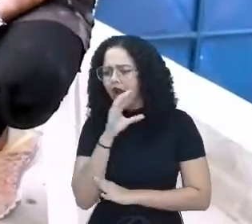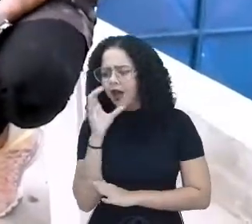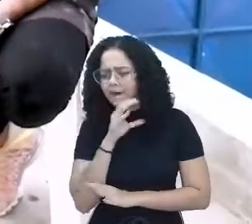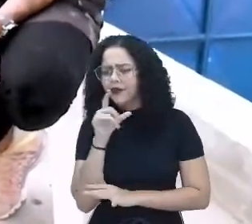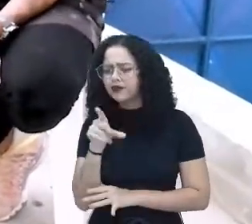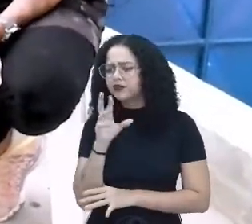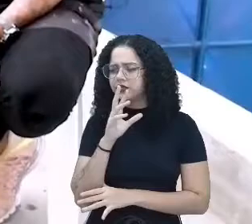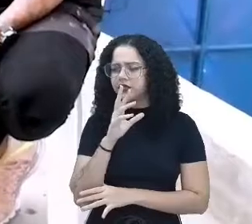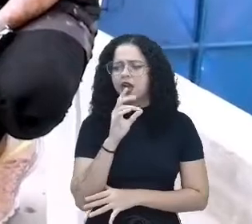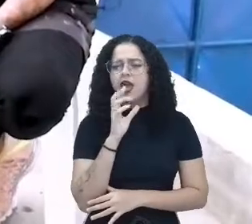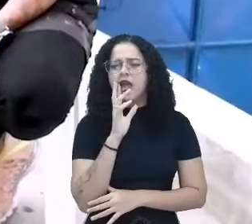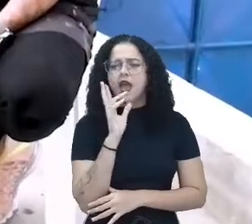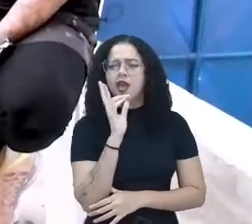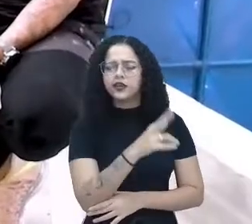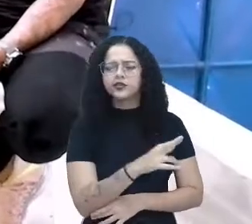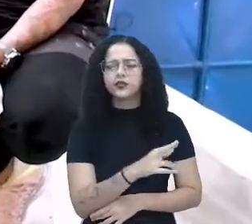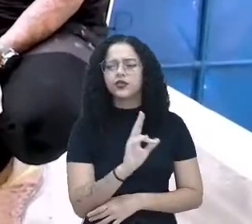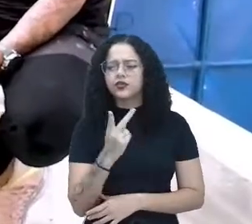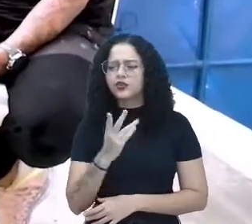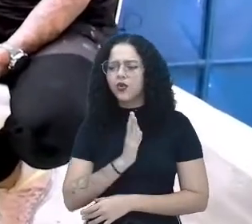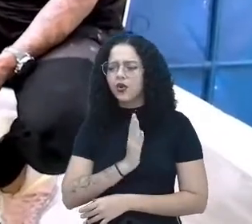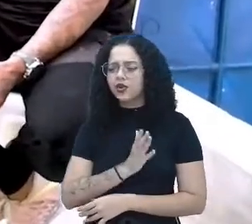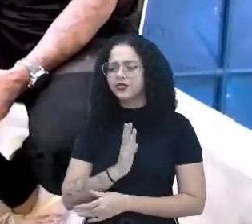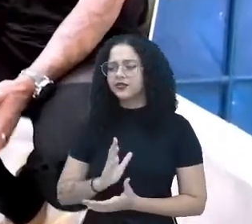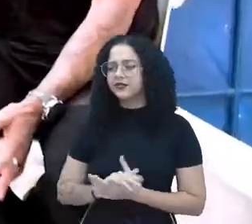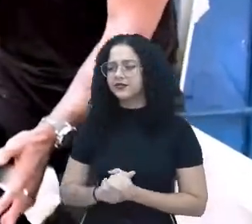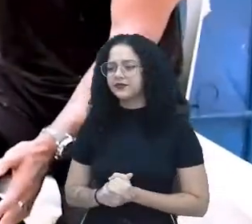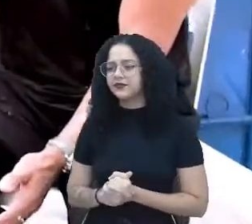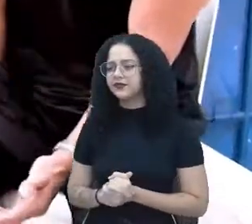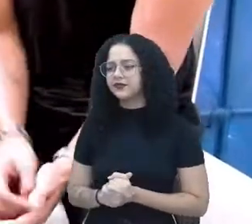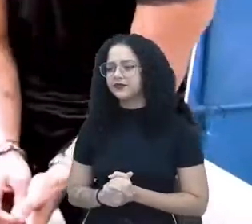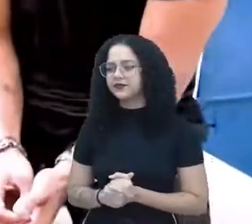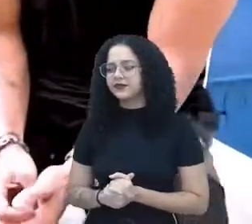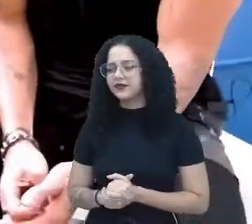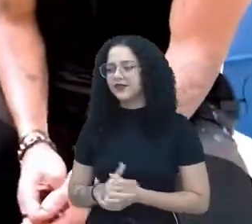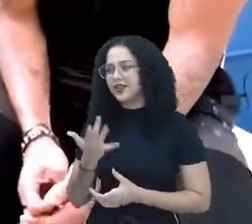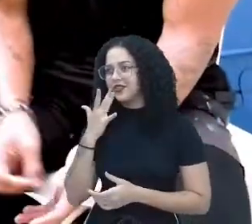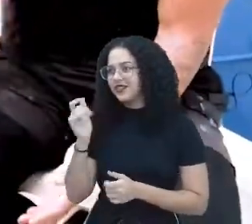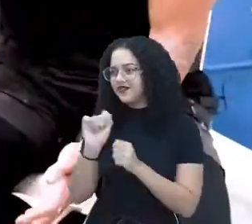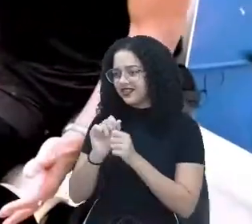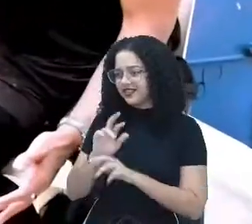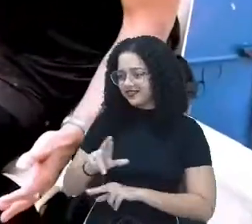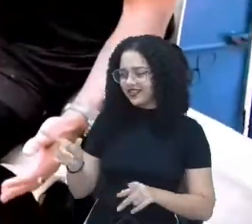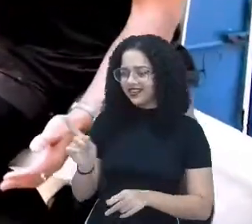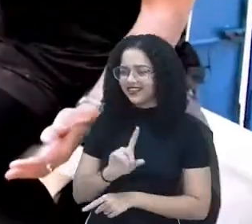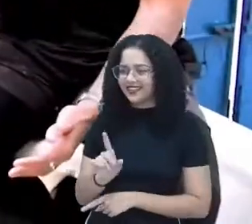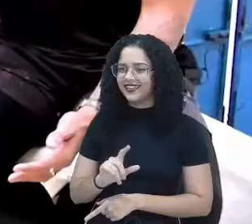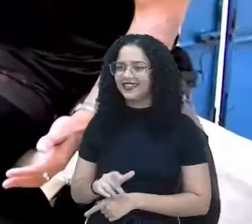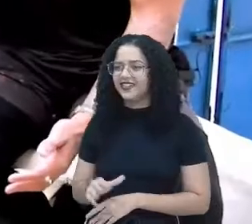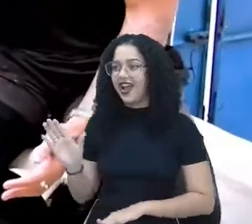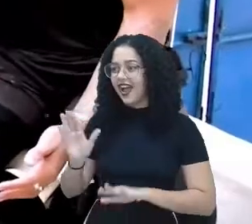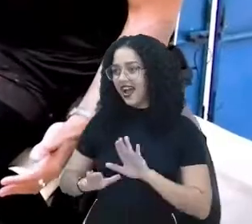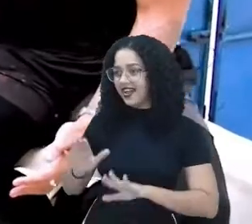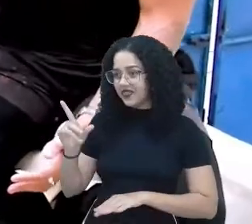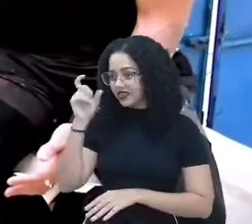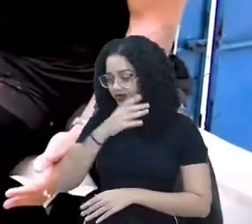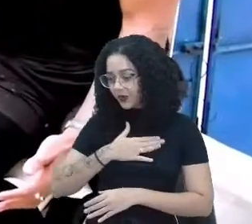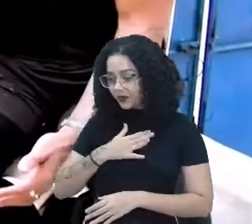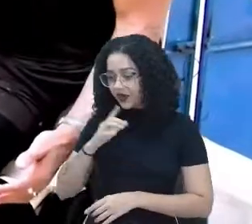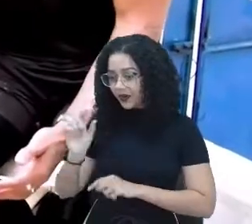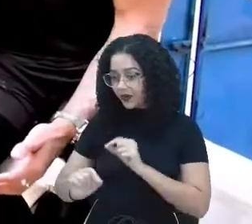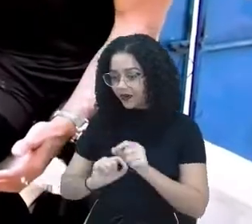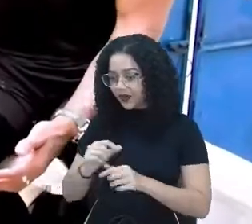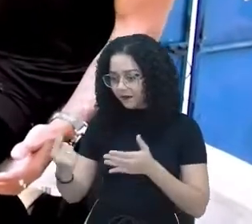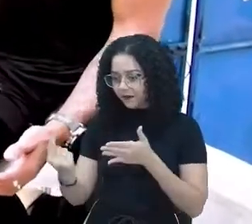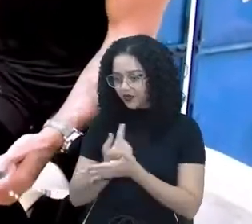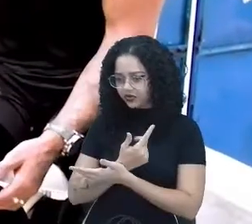aí você responde com o que seu coração mandar, tá certo? Eu nem sei fazer diferente, não. Às vezes, o difícil comigo é tu perguntar coisa